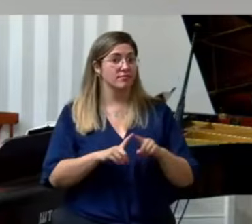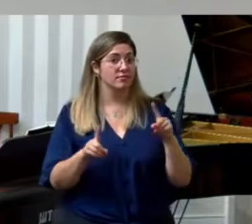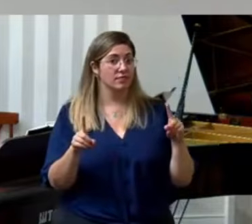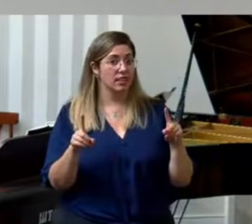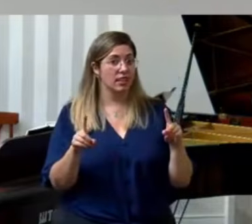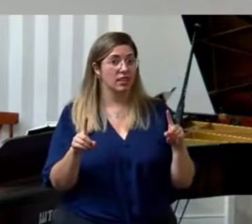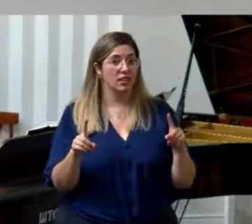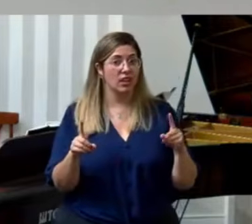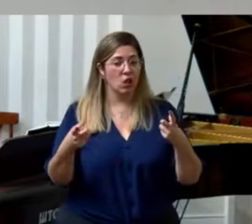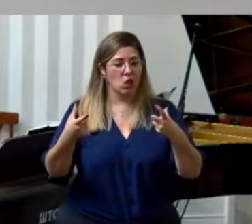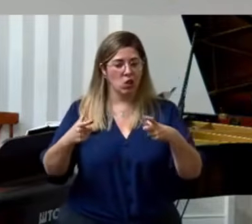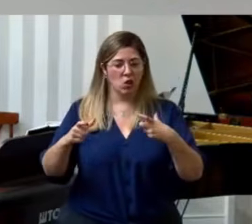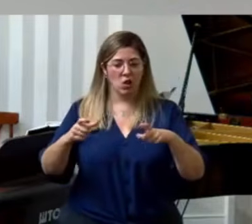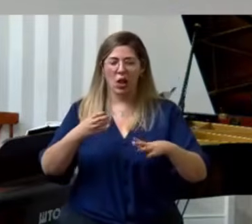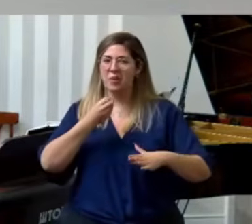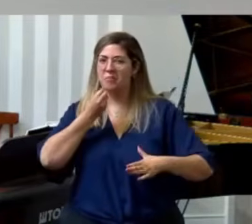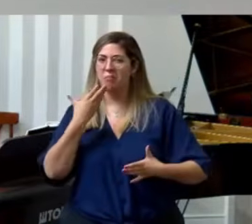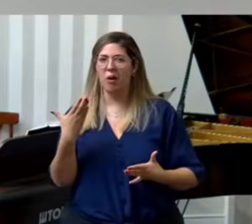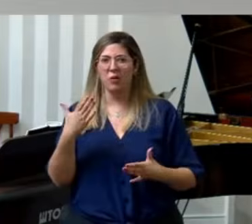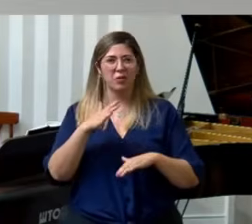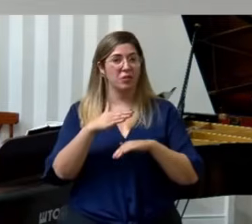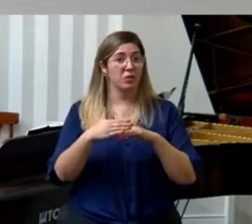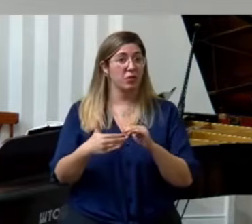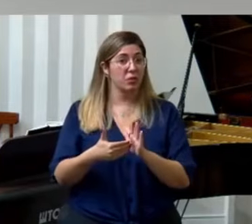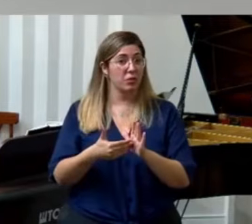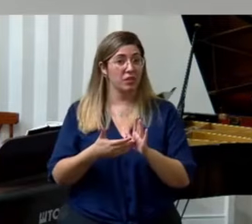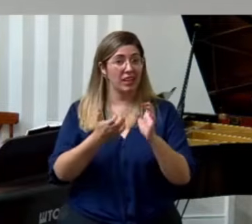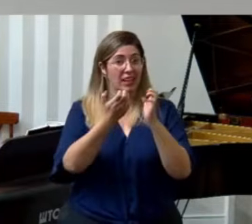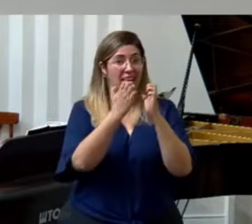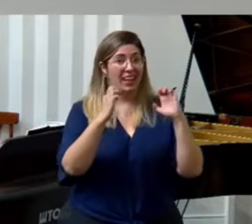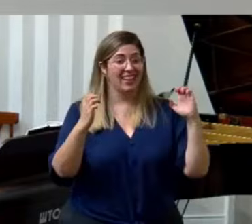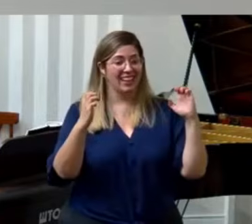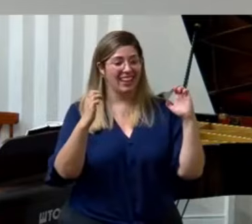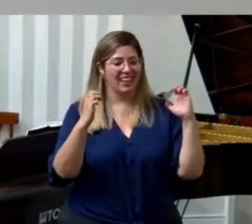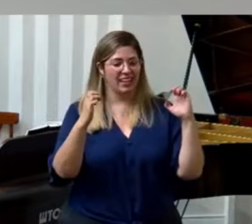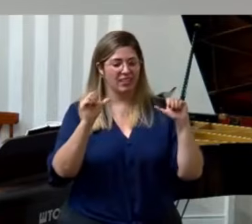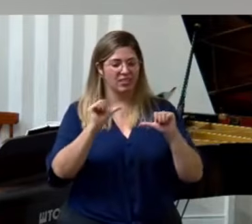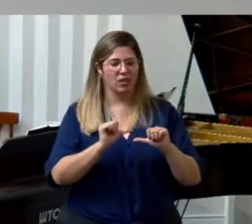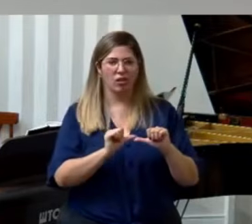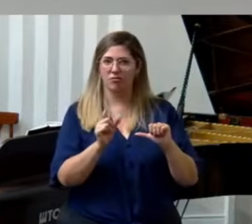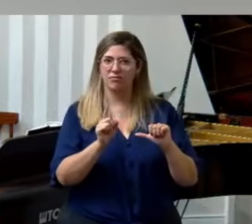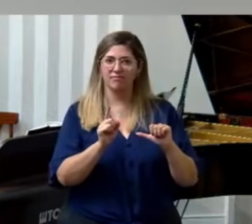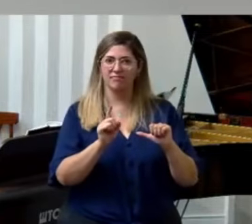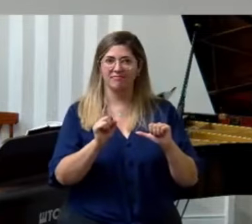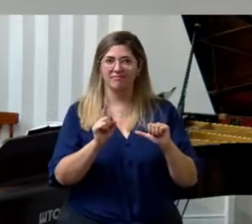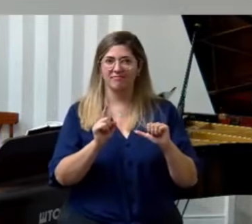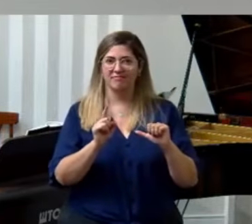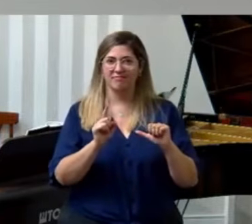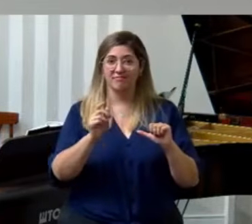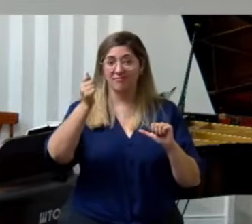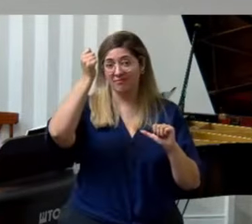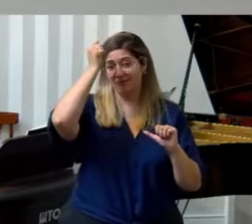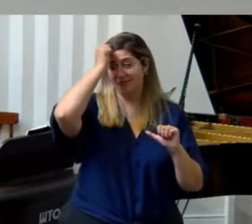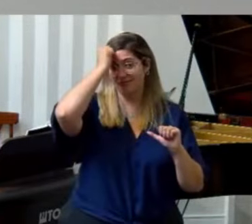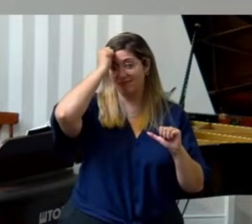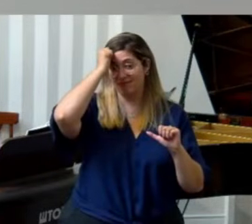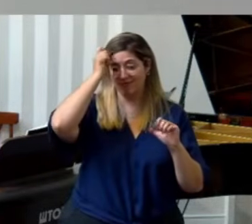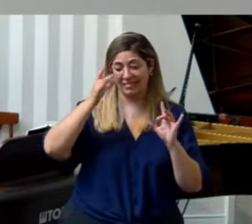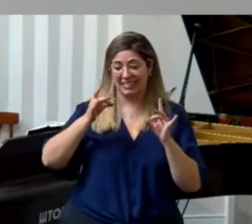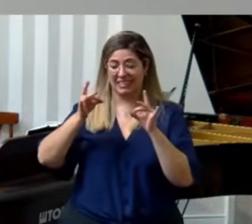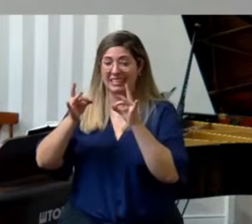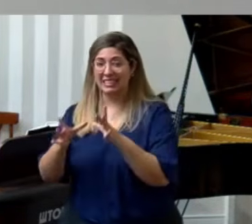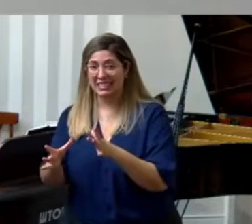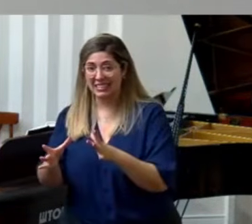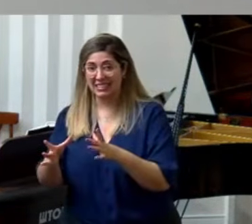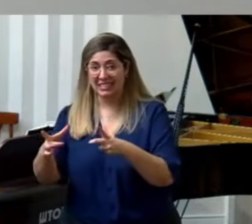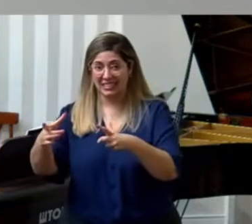terra agradável, de uma terra em que tudo é bom, que Adão está sendo expulso? Gênesis capítulo 3 diz que não. Olha o